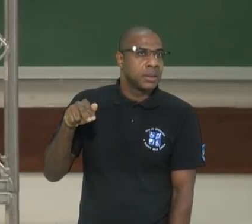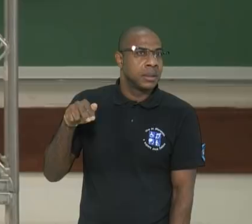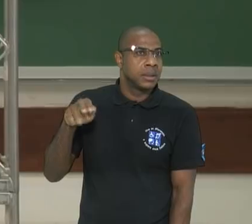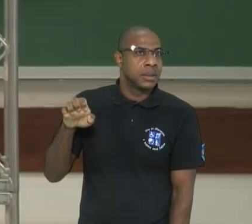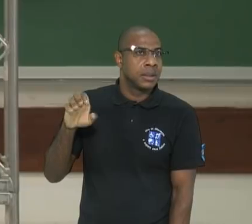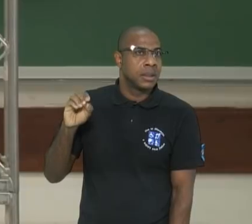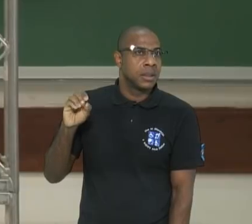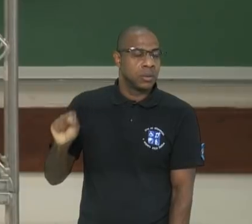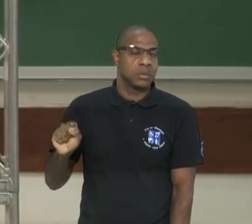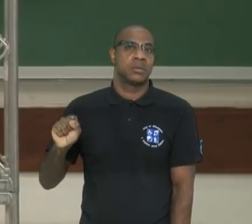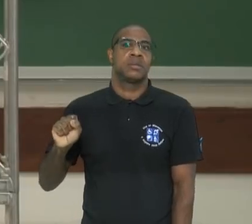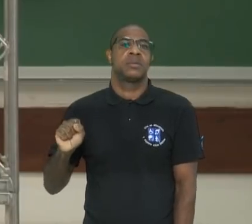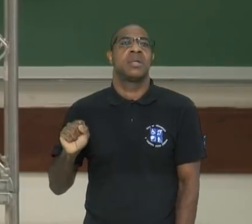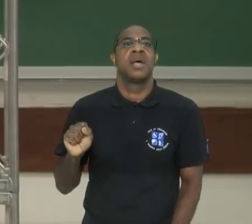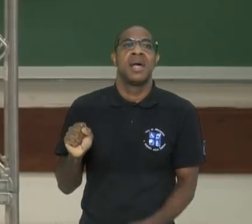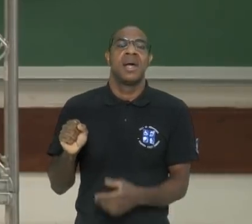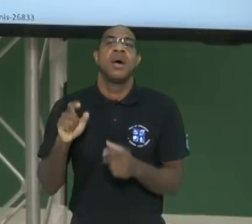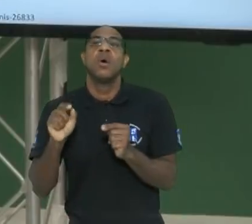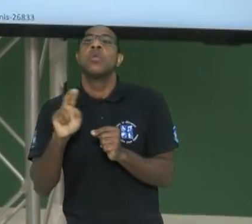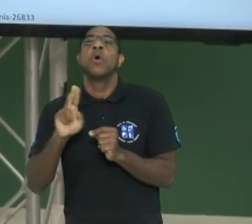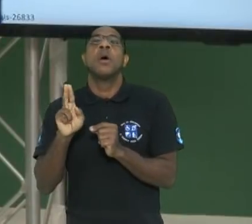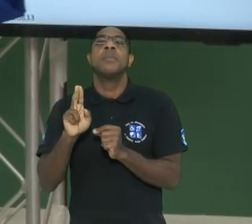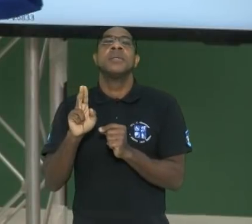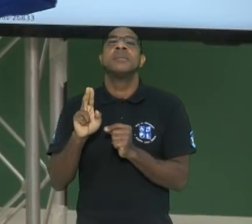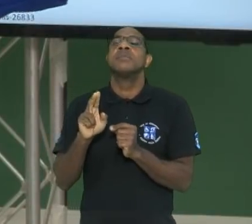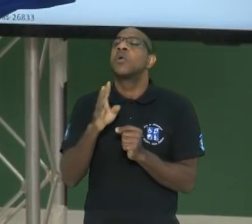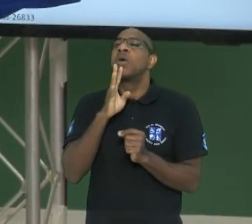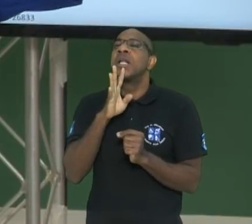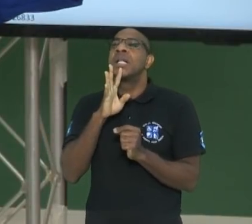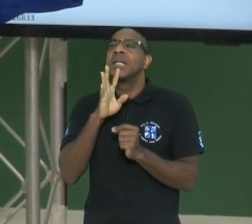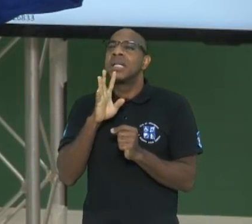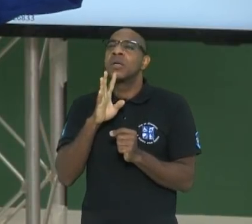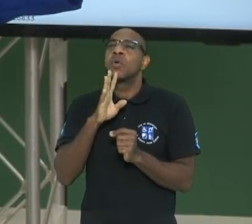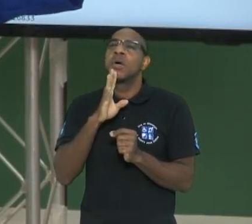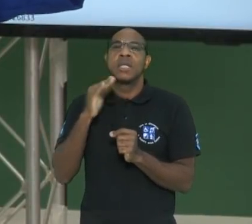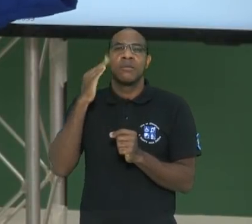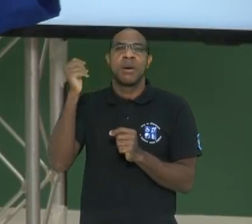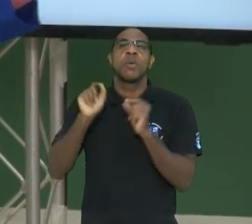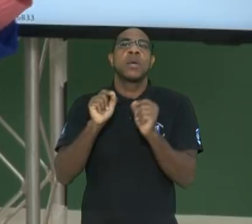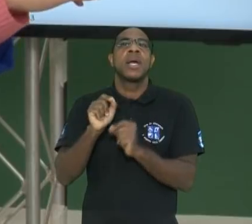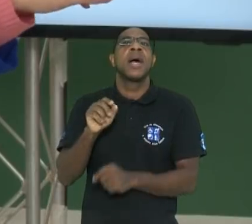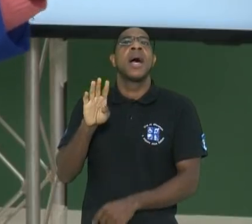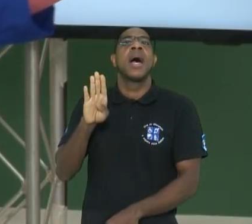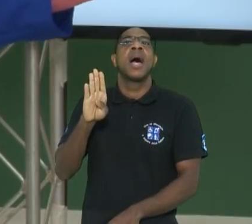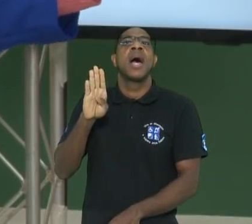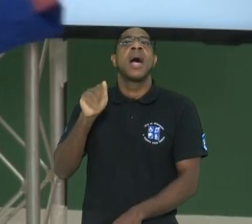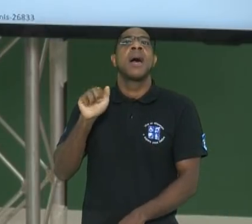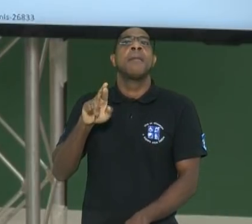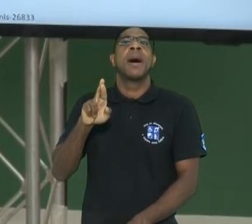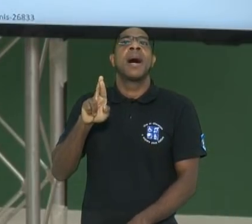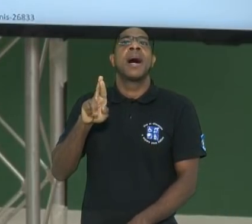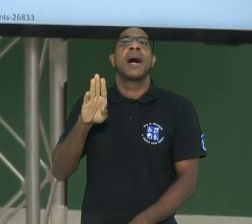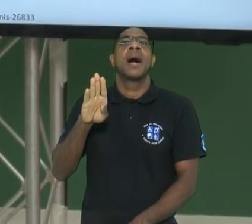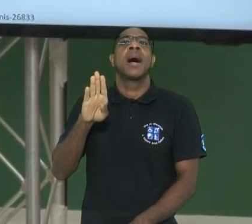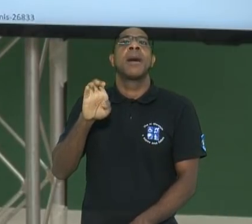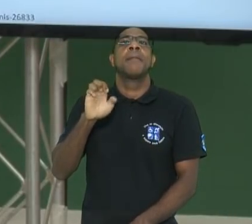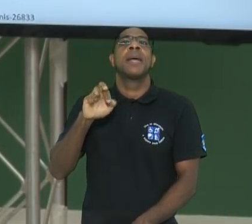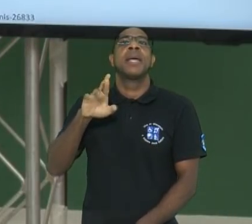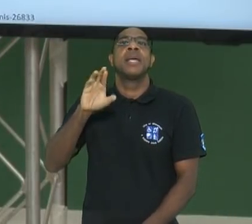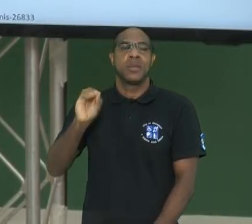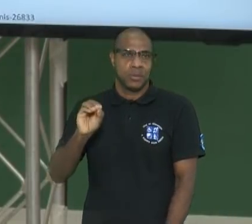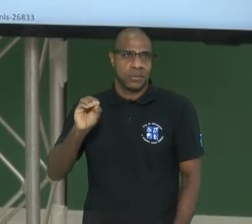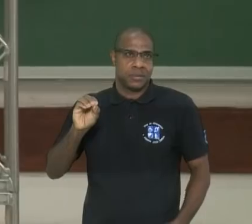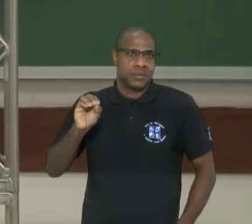um besourinho. Ele tem em algumas regiões recebe o nome de chupão, procotó,